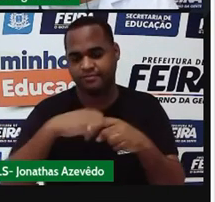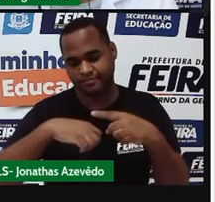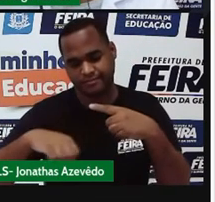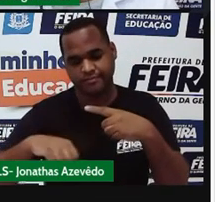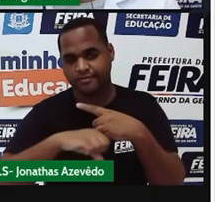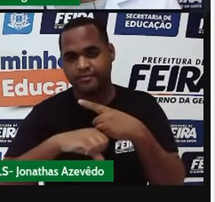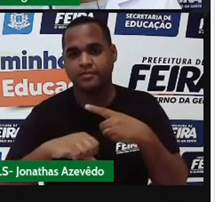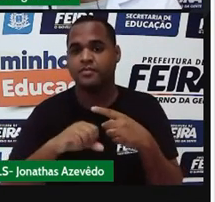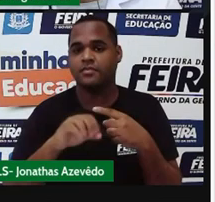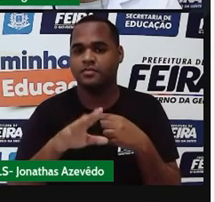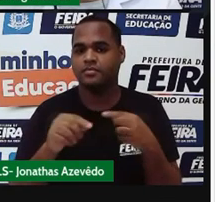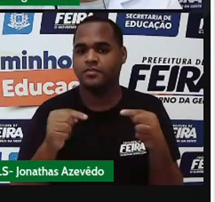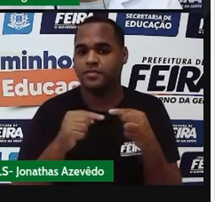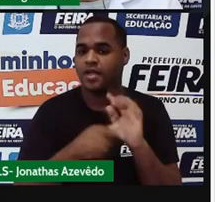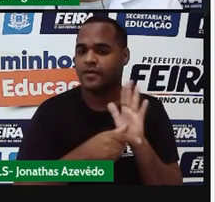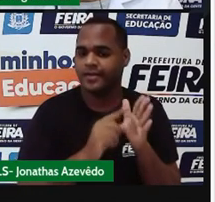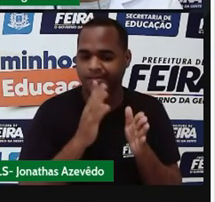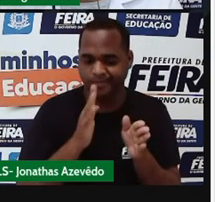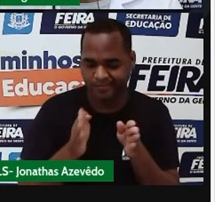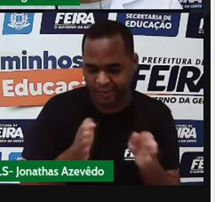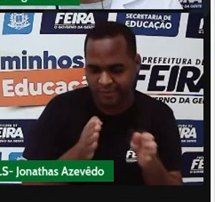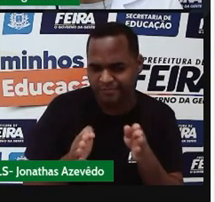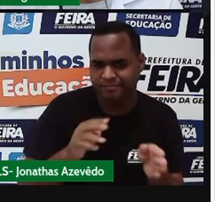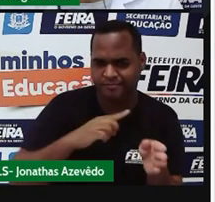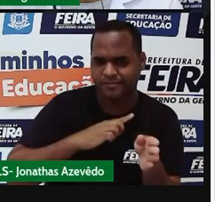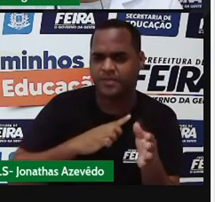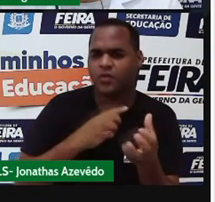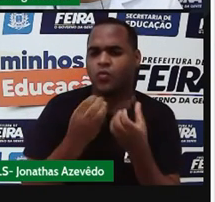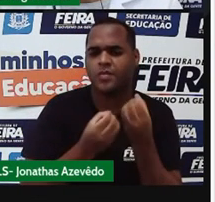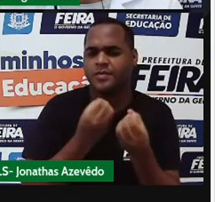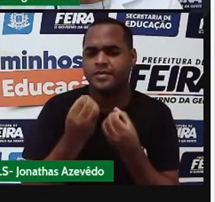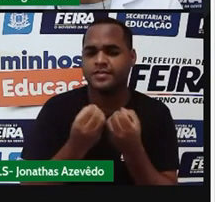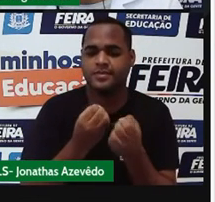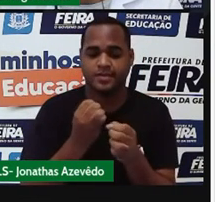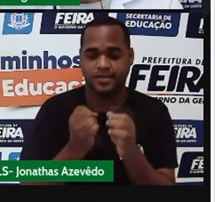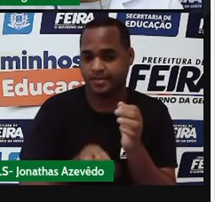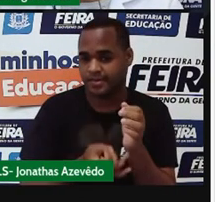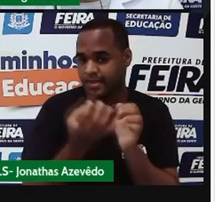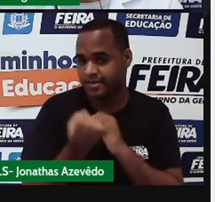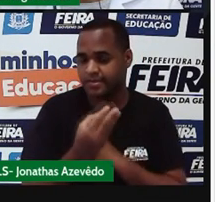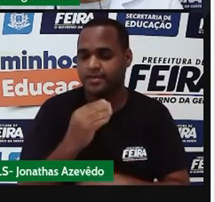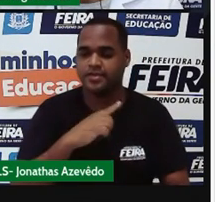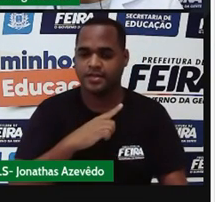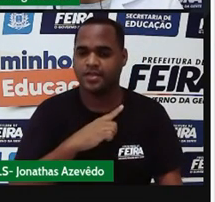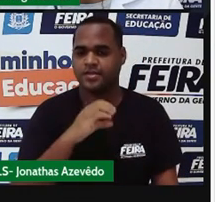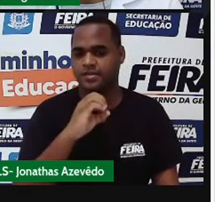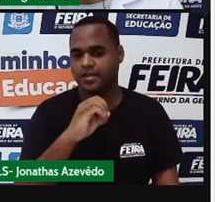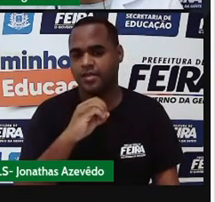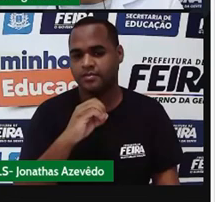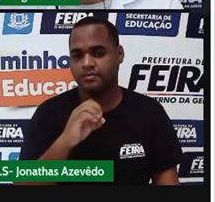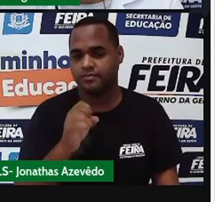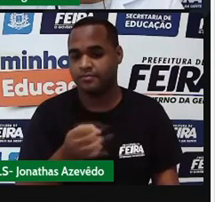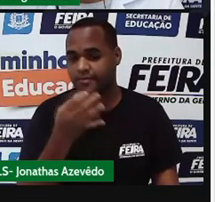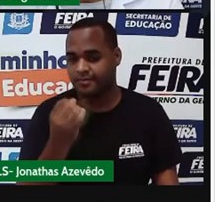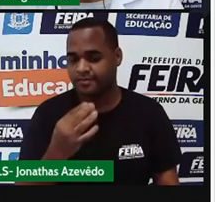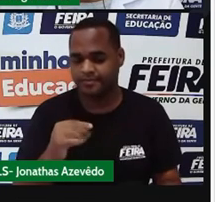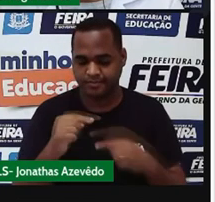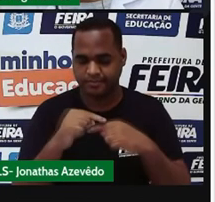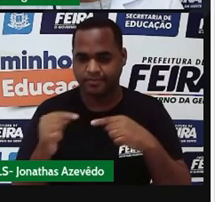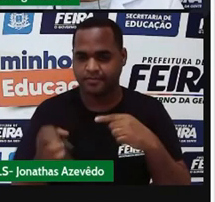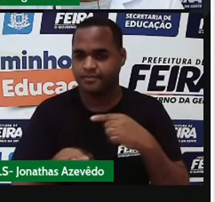Só que essa tem um antes período o antes período faz aparecer zeros na parte de baixo da fração